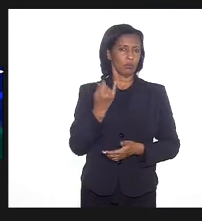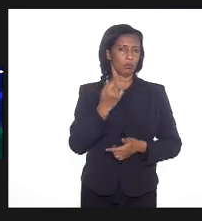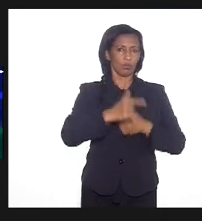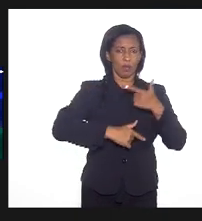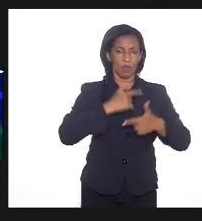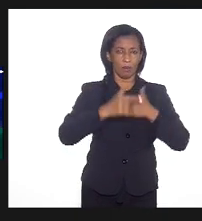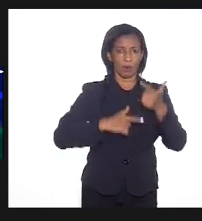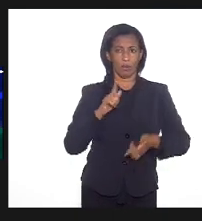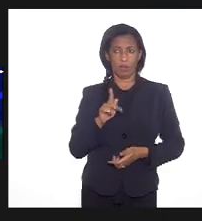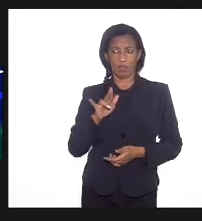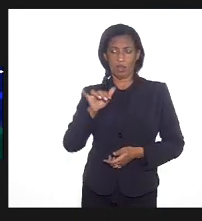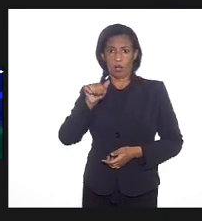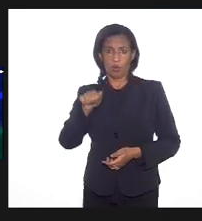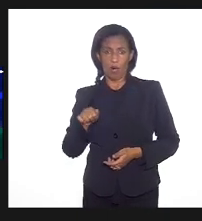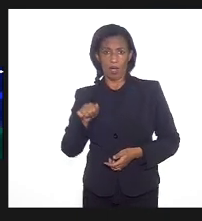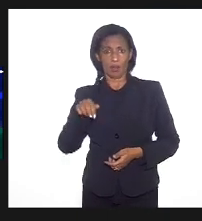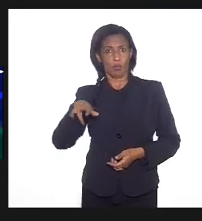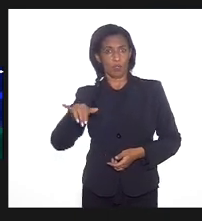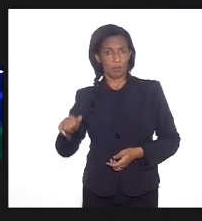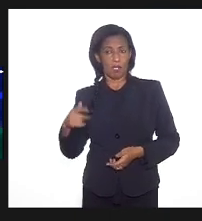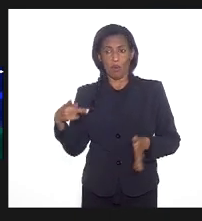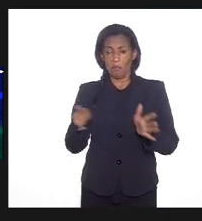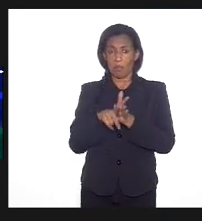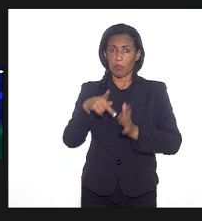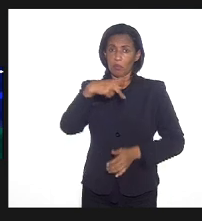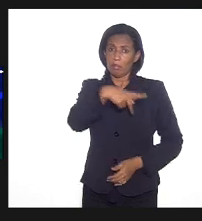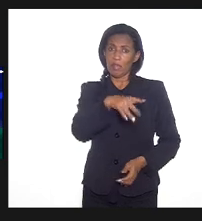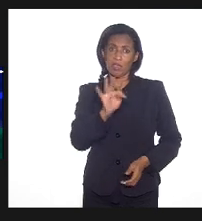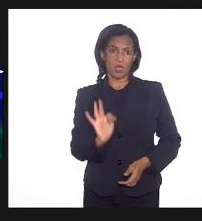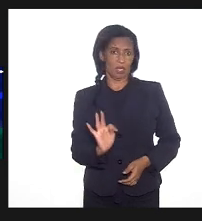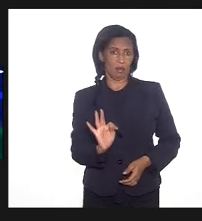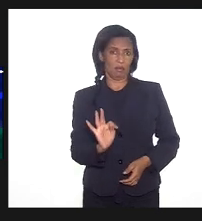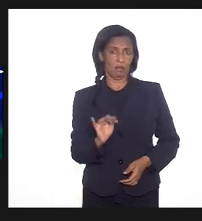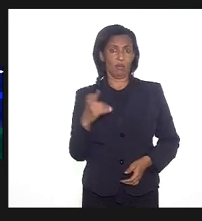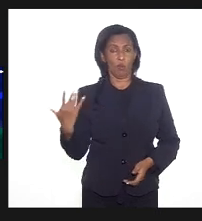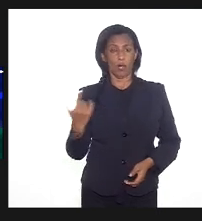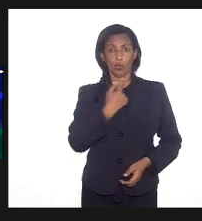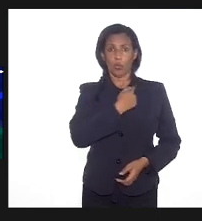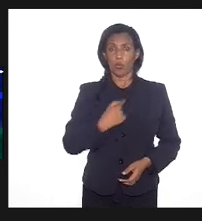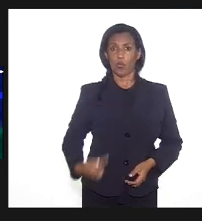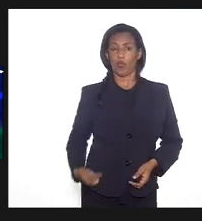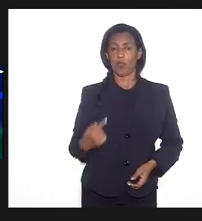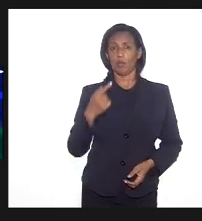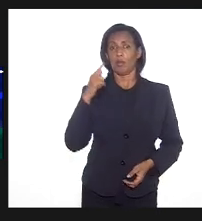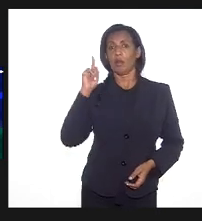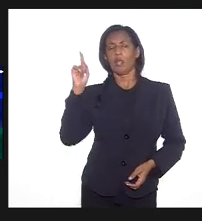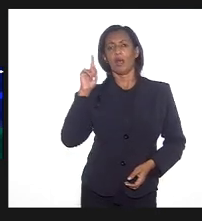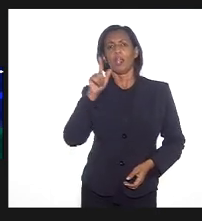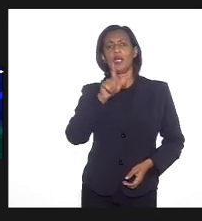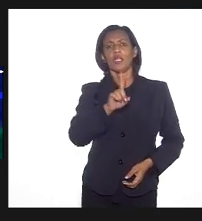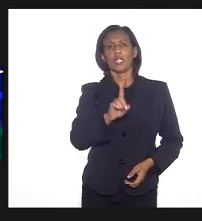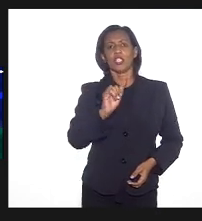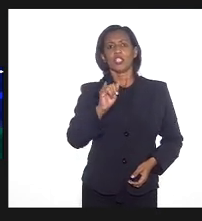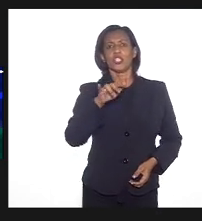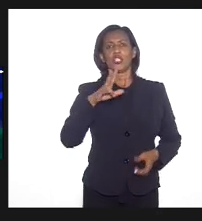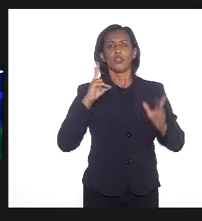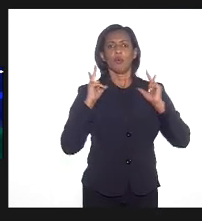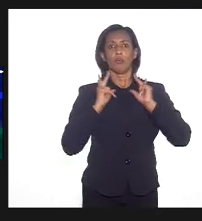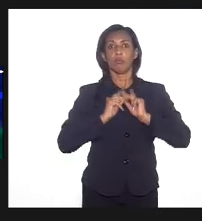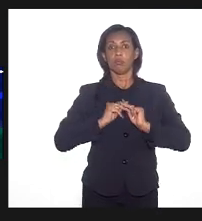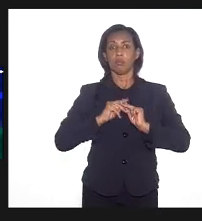no Brasil ocorreu justamente no governo do PT. Foi no governo da então presidente Dilma Rousseff que essa lei